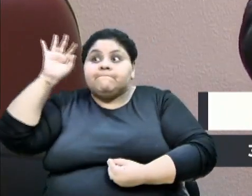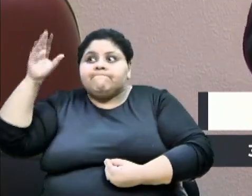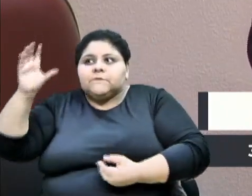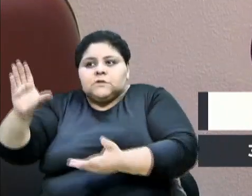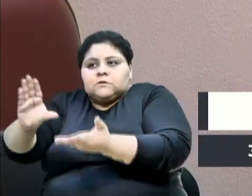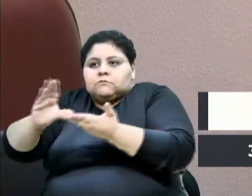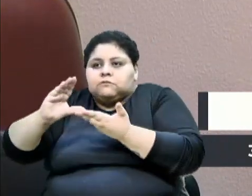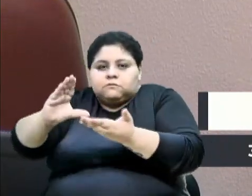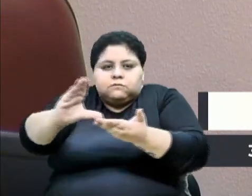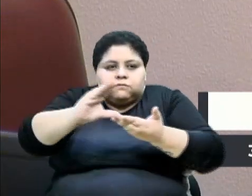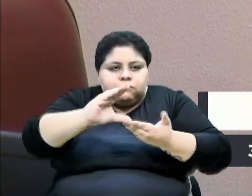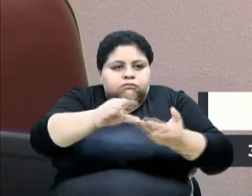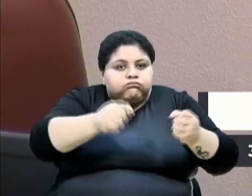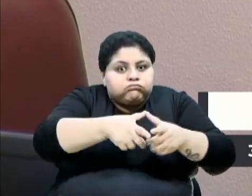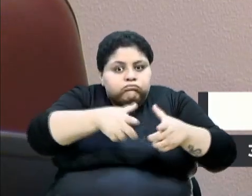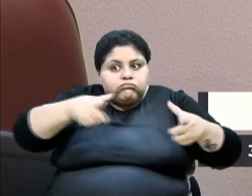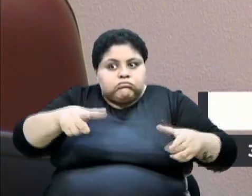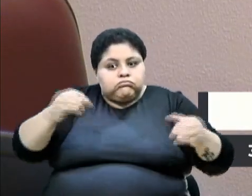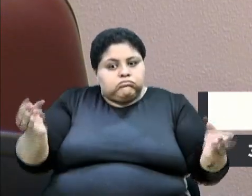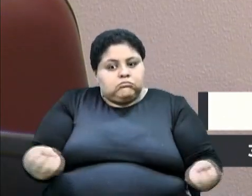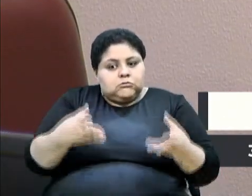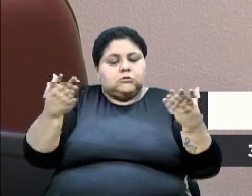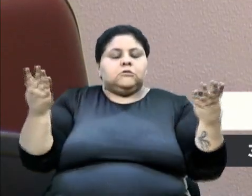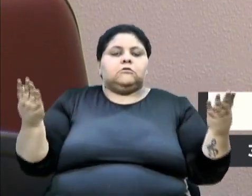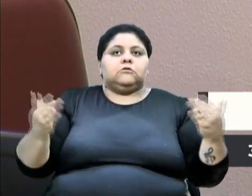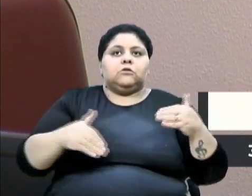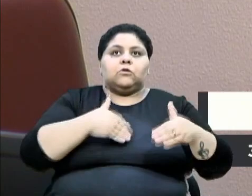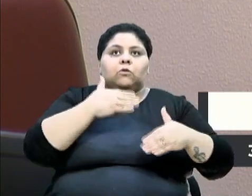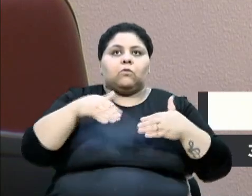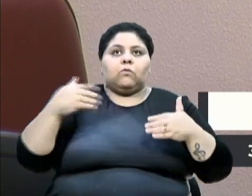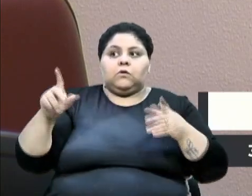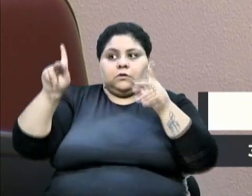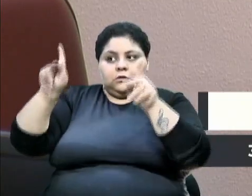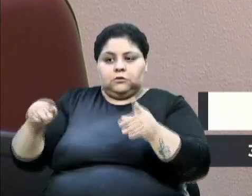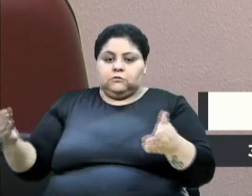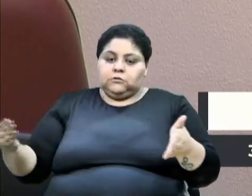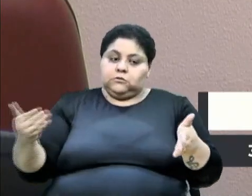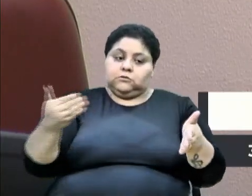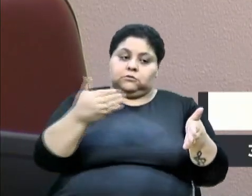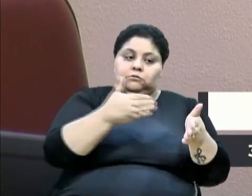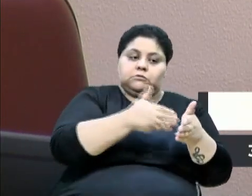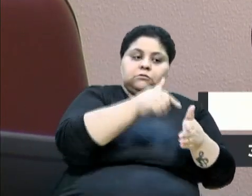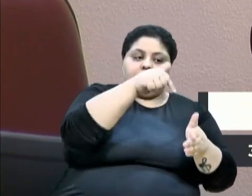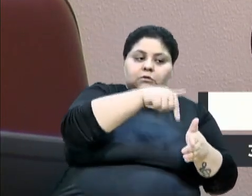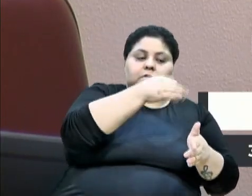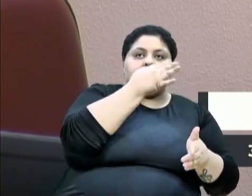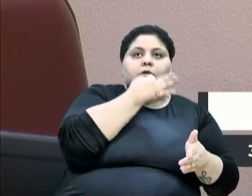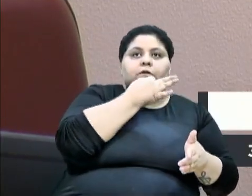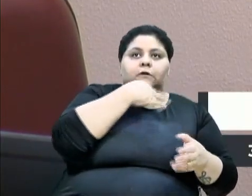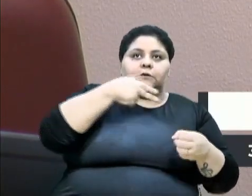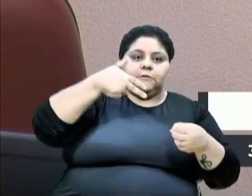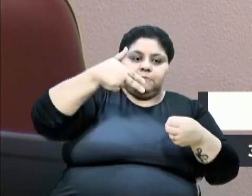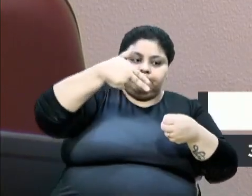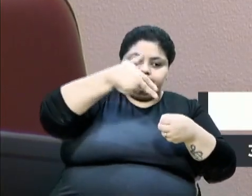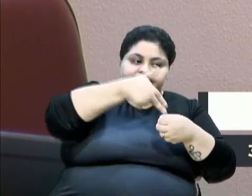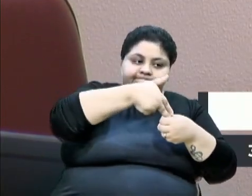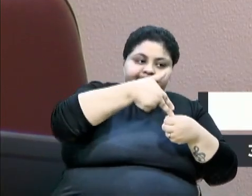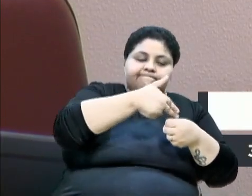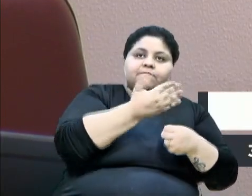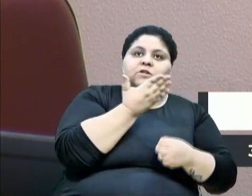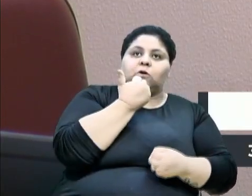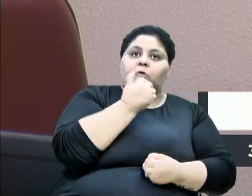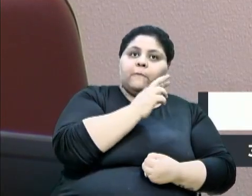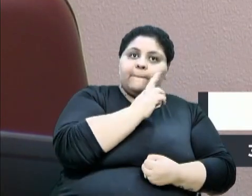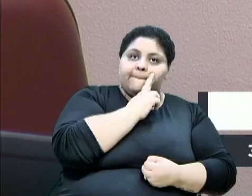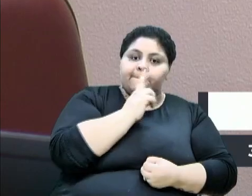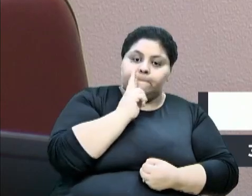o turista de fora para Caxias do Sul, a gente sabe que ele vai abastecer no posto aqui, ele vai comer nos restaurantes aqui